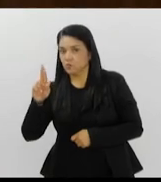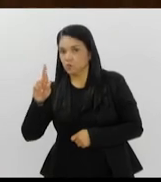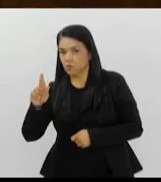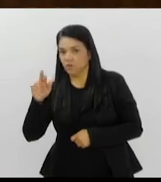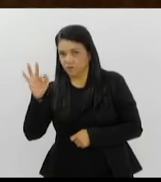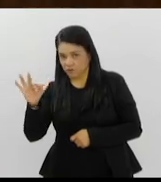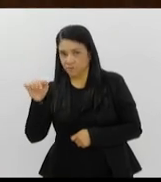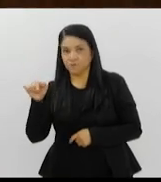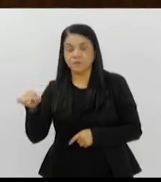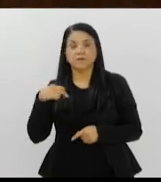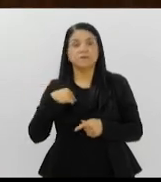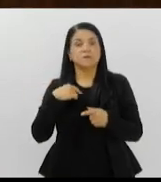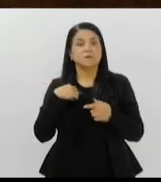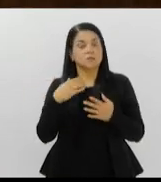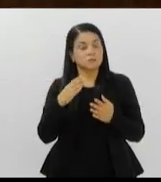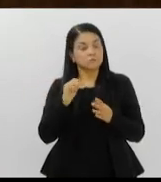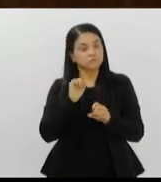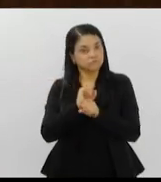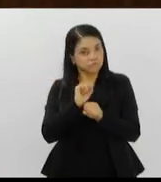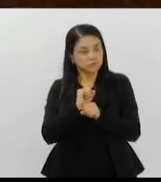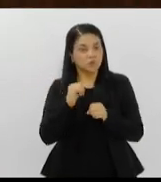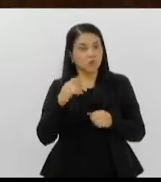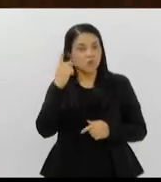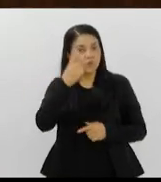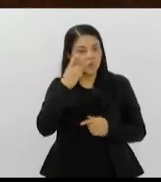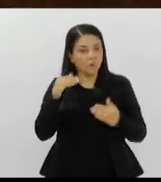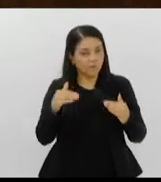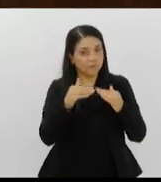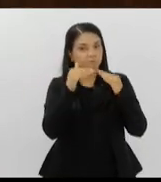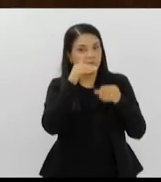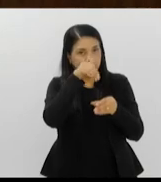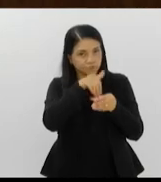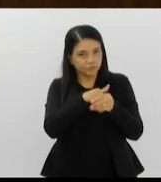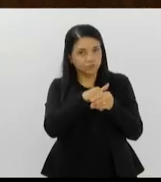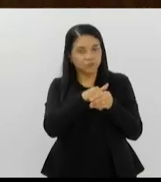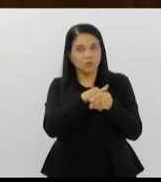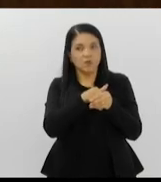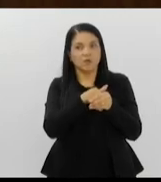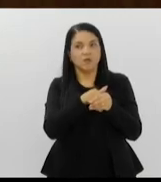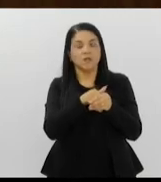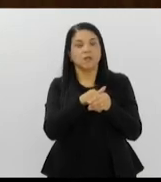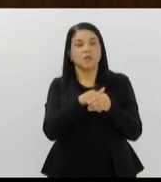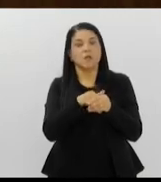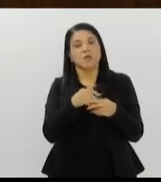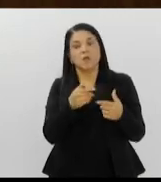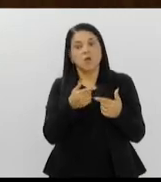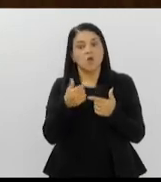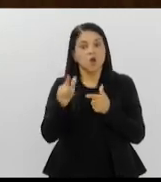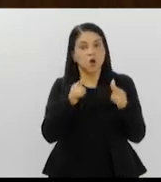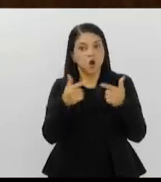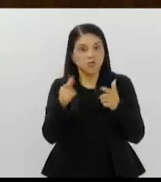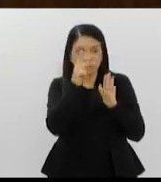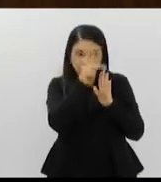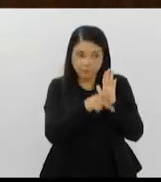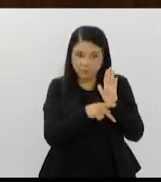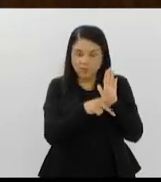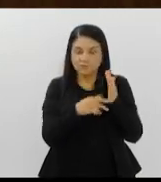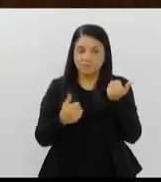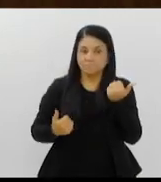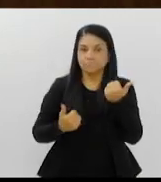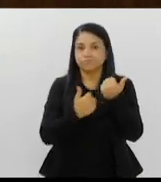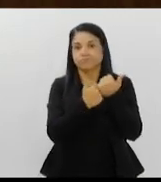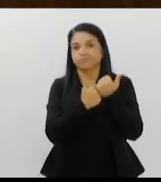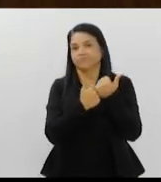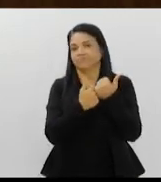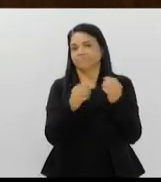esse projeto não apoiem outros projetos que tentam reduzir o Parque Estadual da Costa do Sol, que é exatamente quem